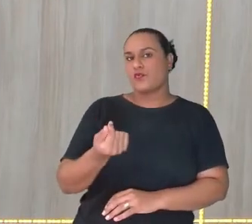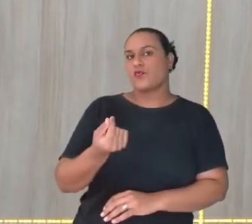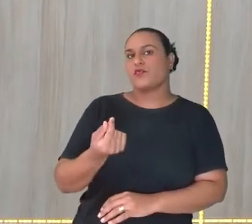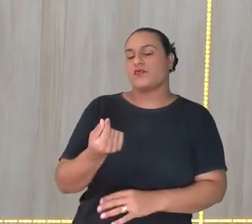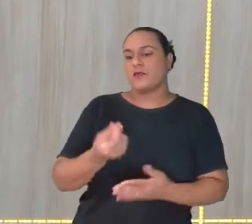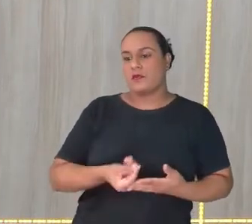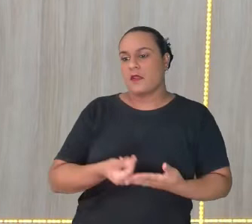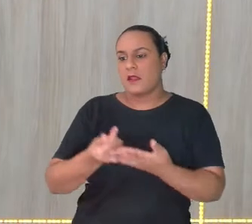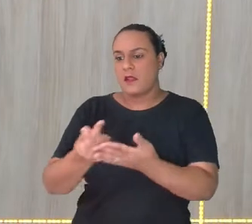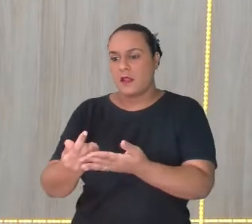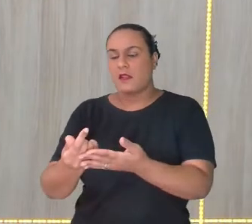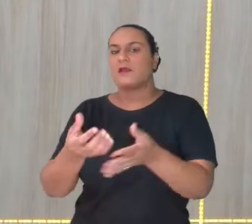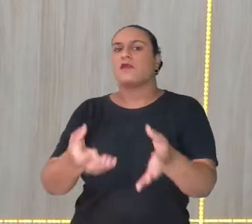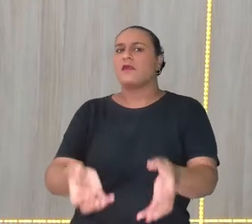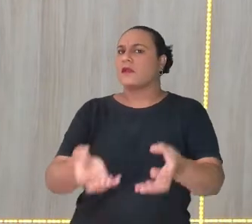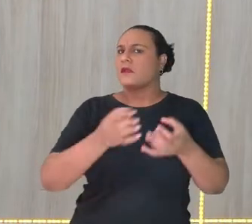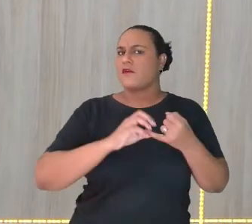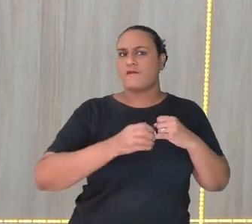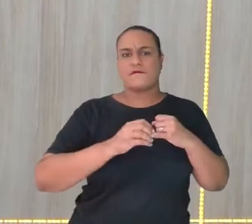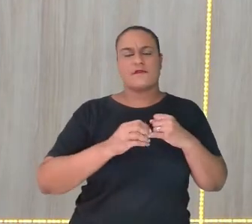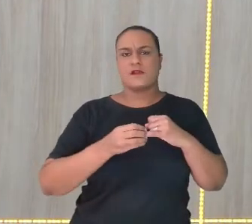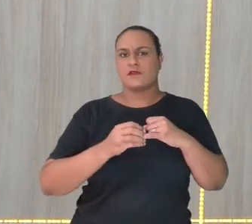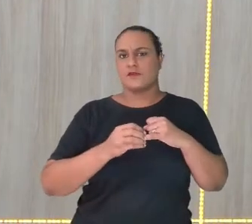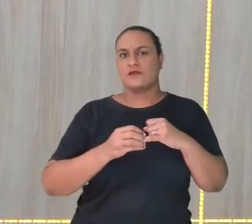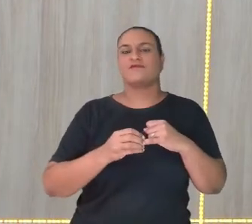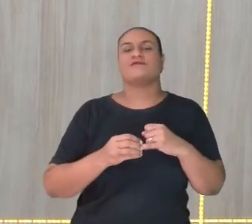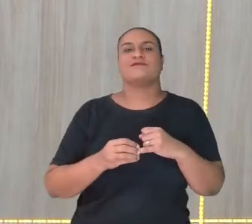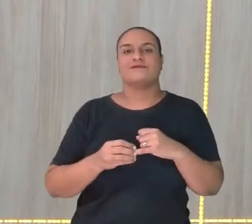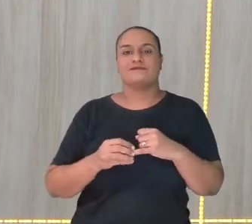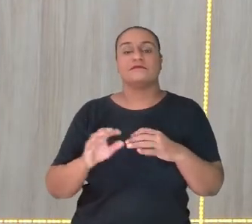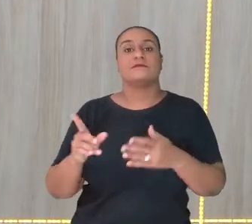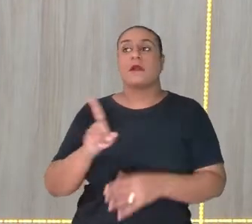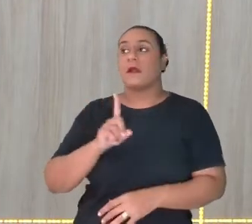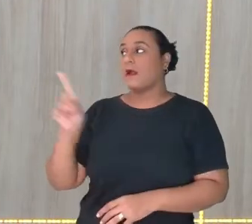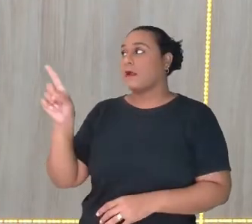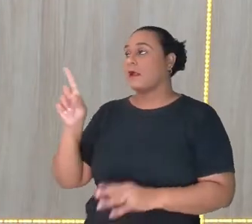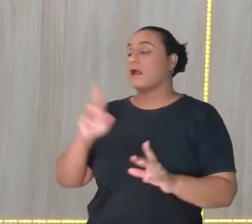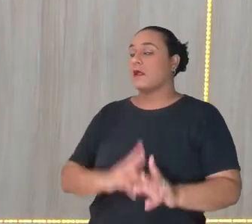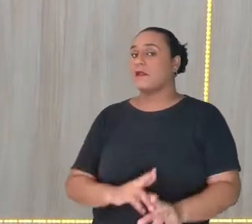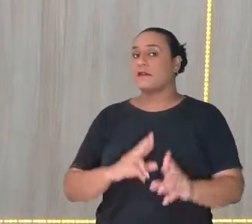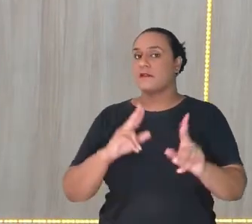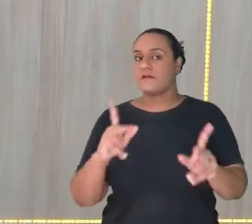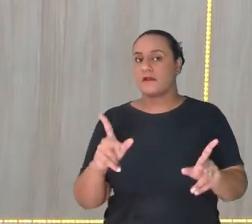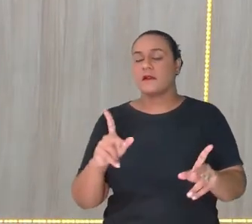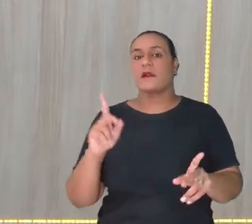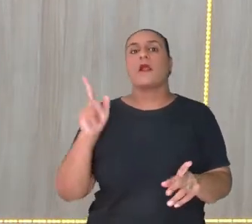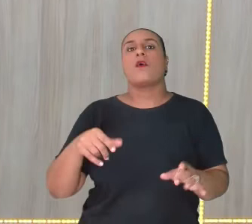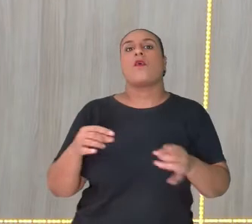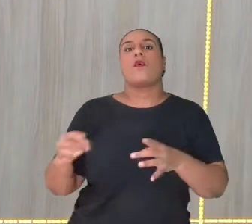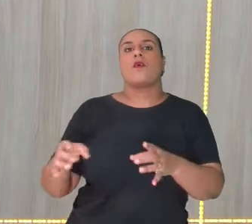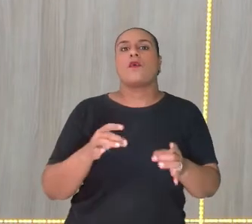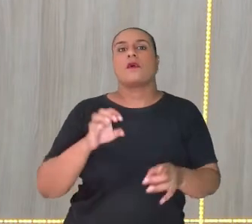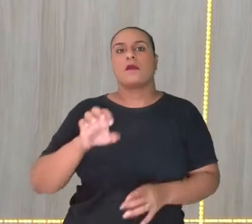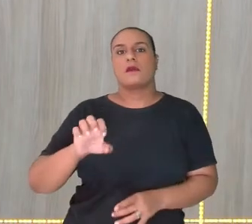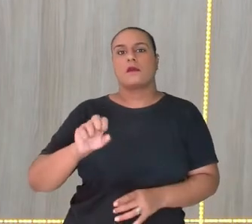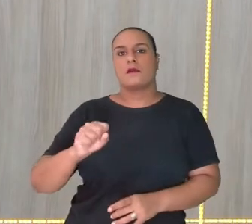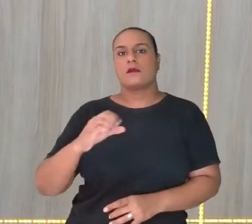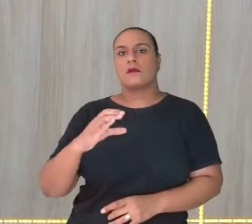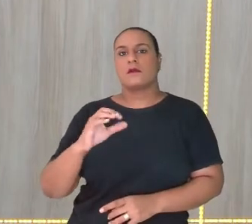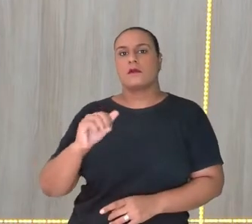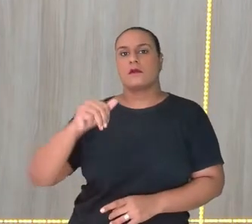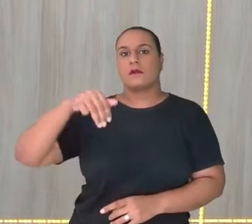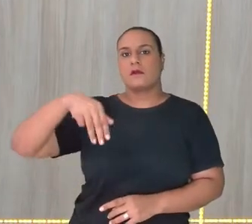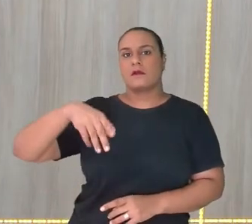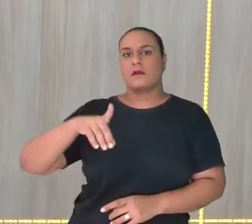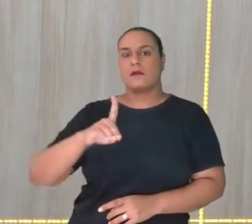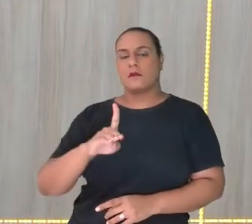o quilo de feijão, por uma quantidade aí de dinheiro. Aqui não era assim. O comércio era por meio do que a